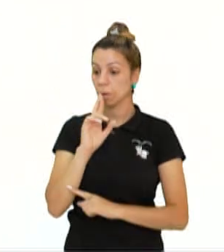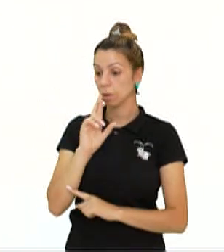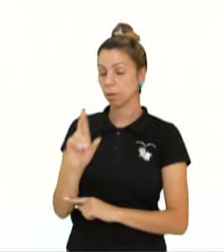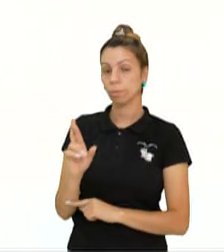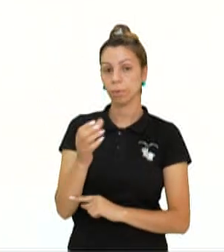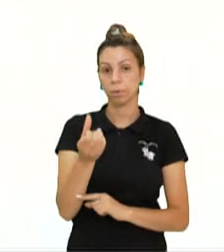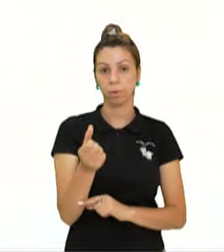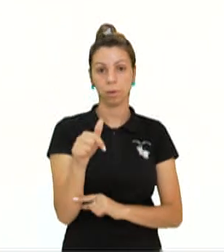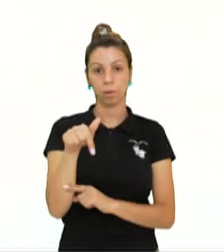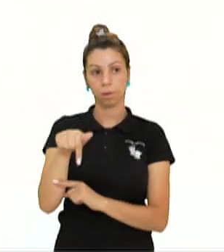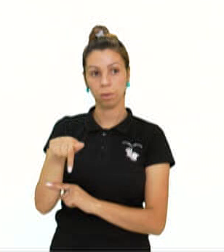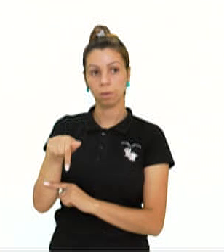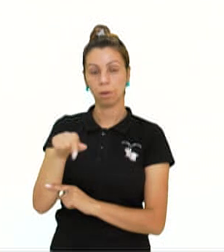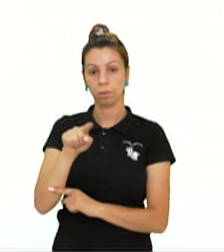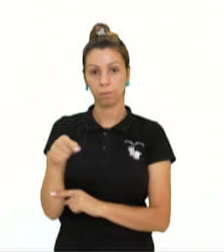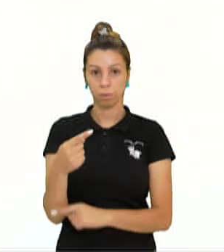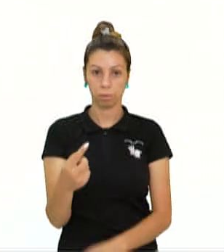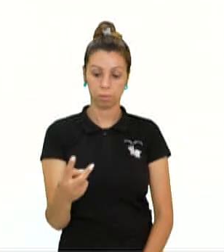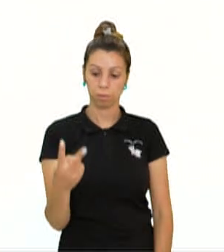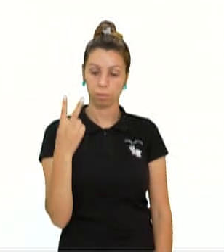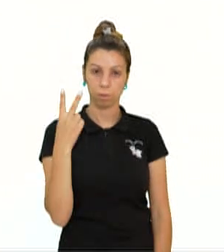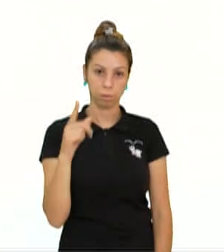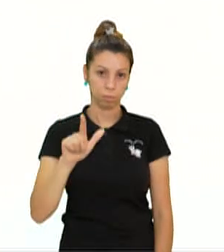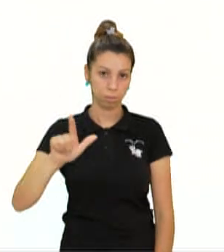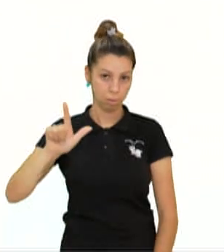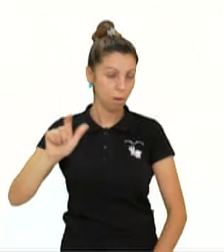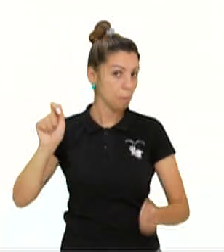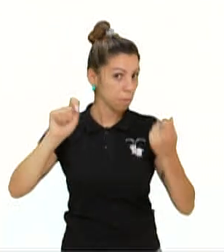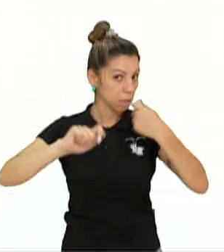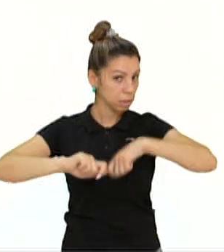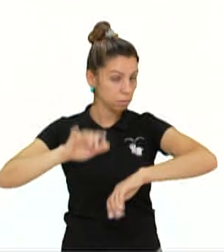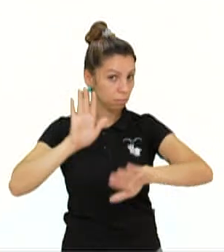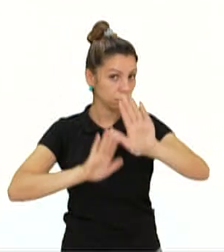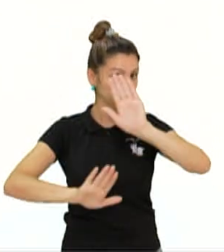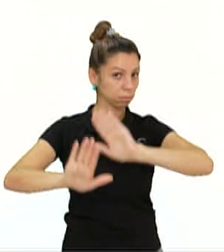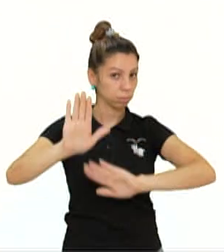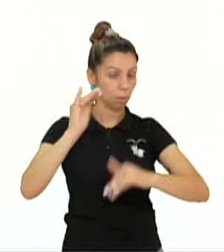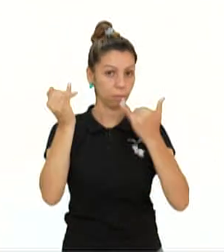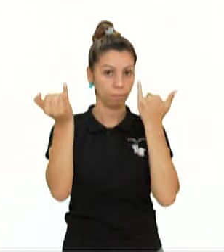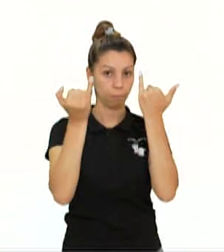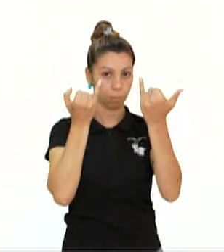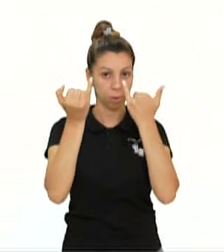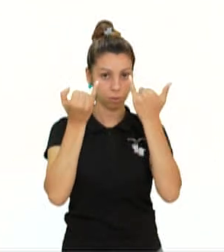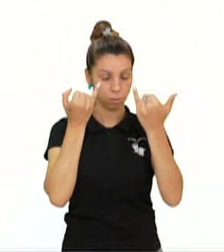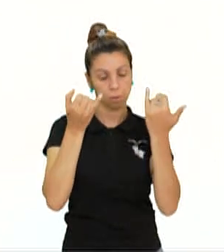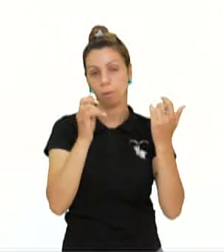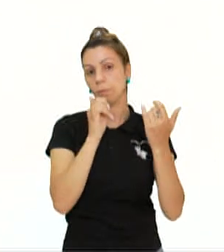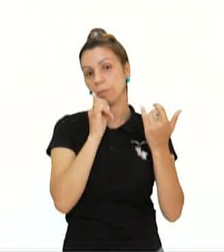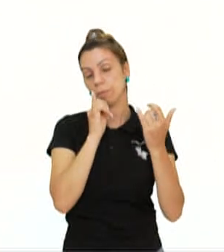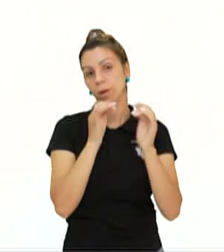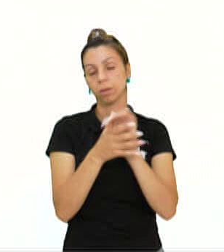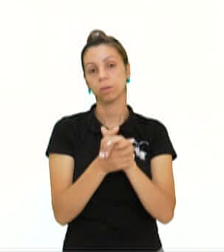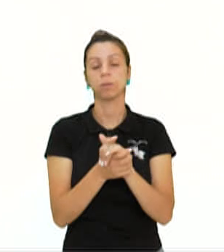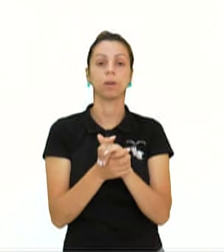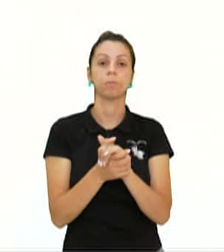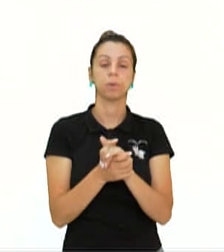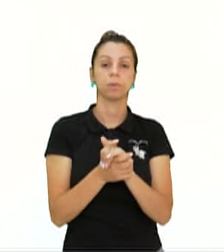67,2 litros, tá? Então tem que cuidar bastante com essa questão do enunciado do exercício, né? Se é uma questão de alternativa